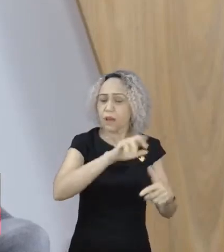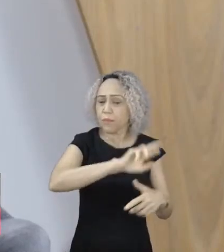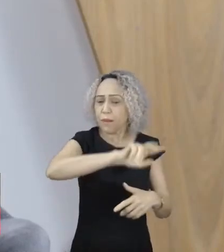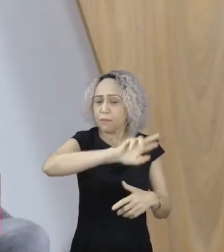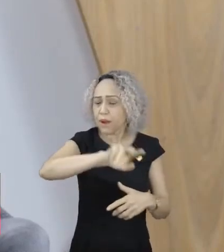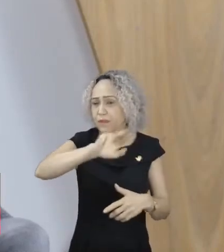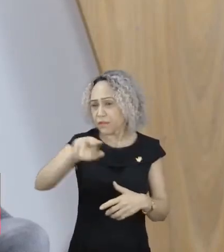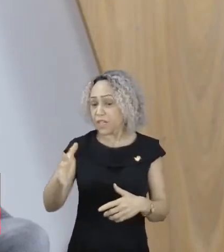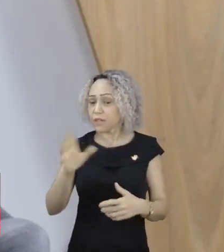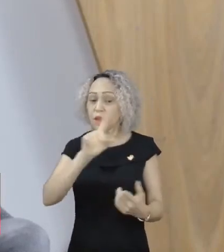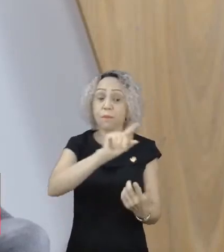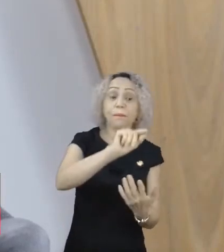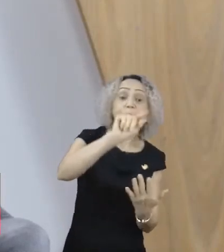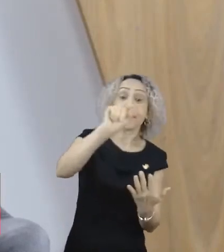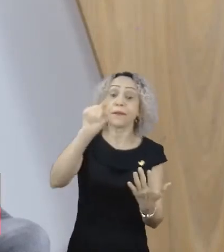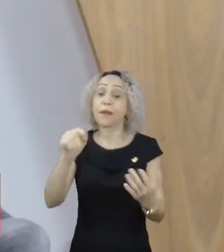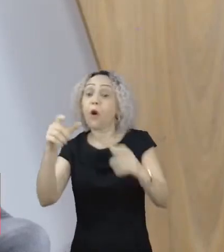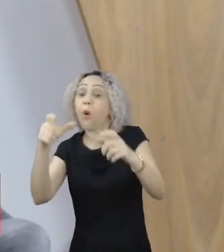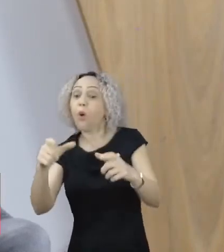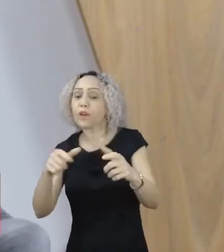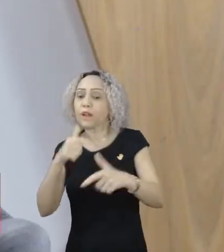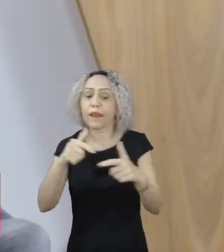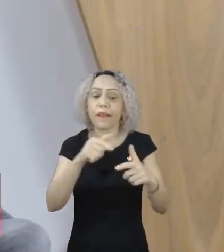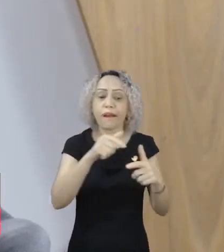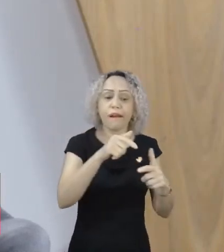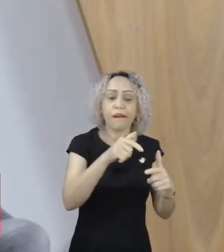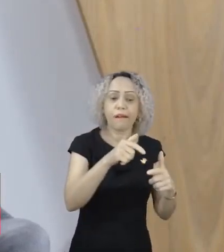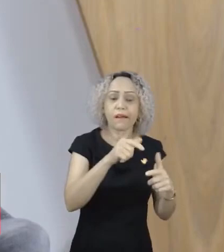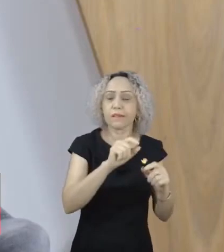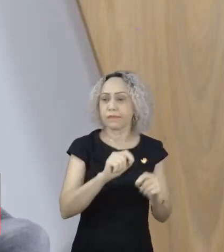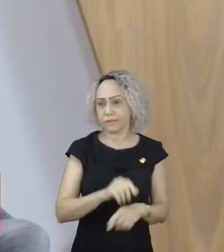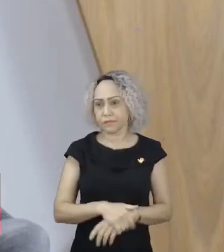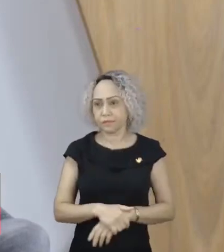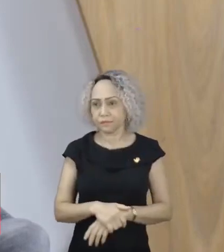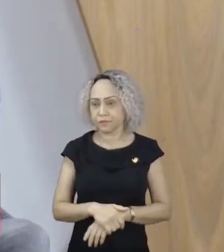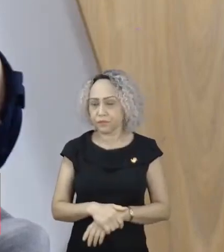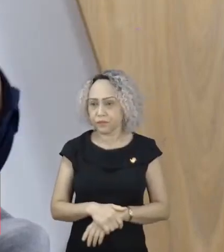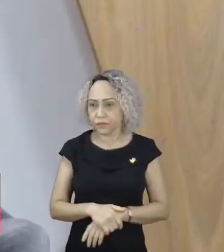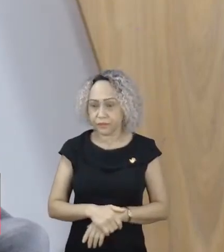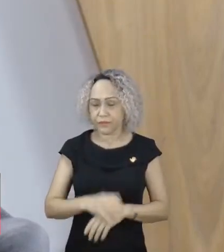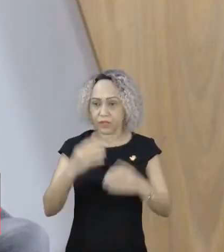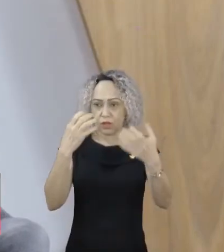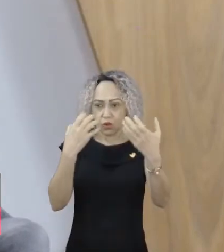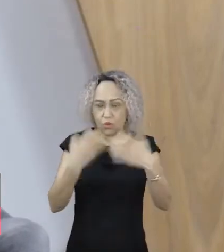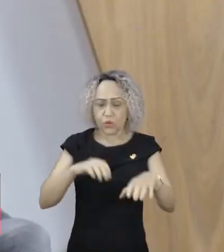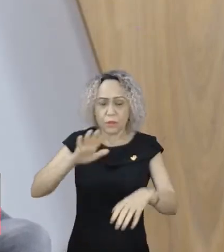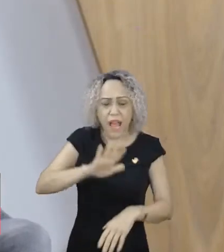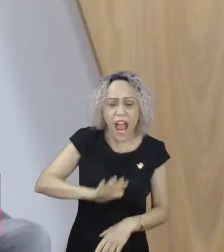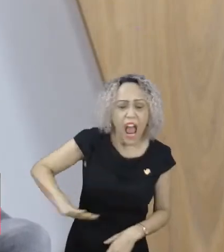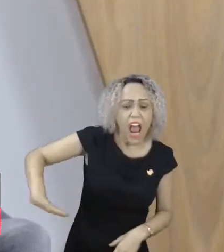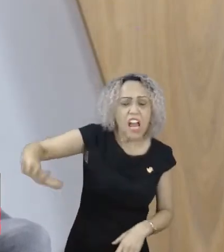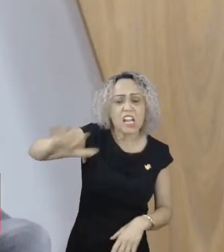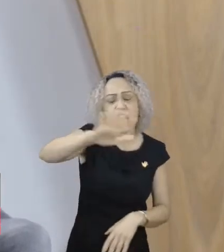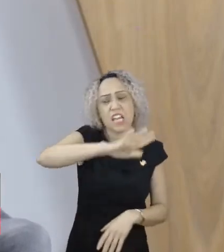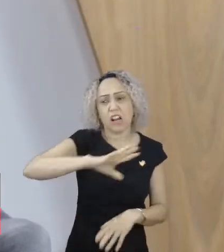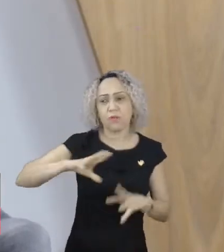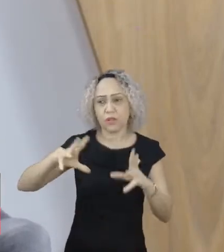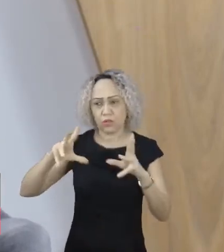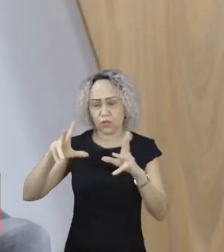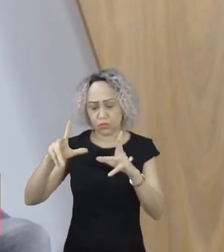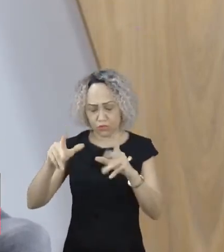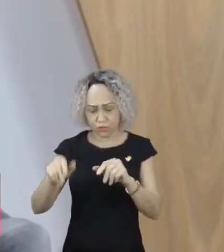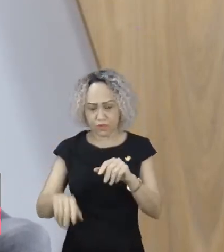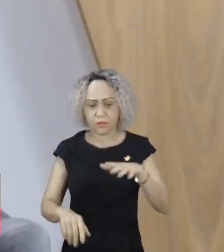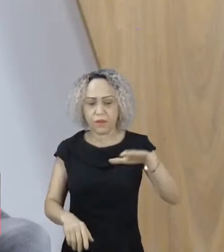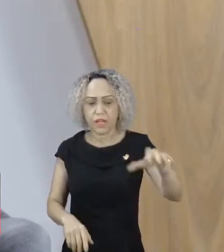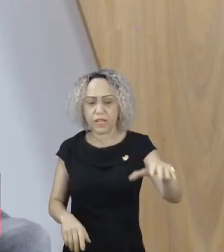dos problemas brasileiros, elas vão ser servidores, vão servir a população brasileira. Então, a gente quer, esse é geral para todo mundo. E dentro de cada área, as questões específicas